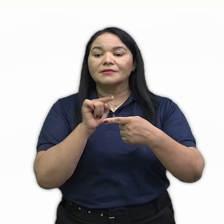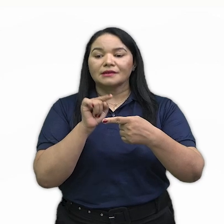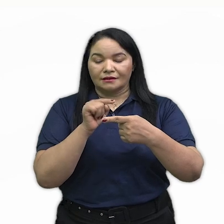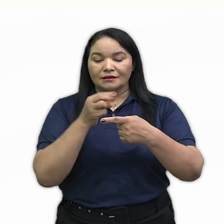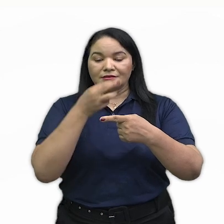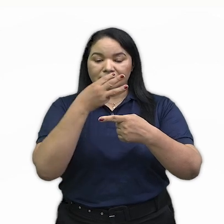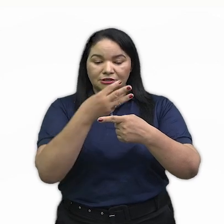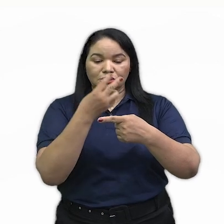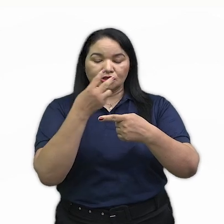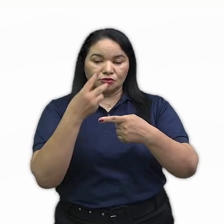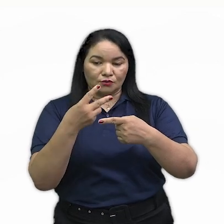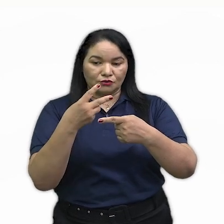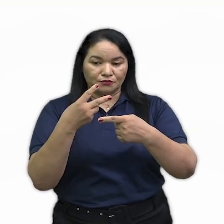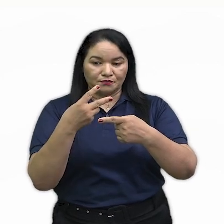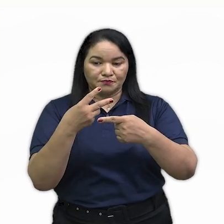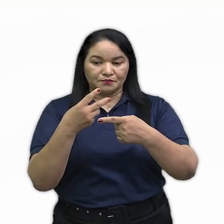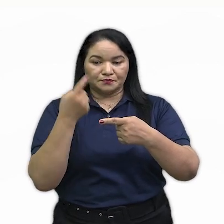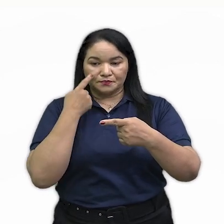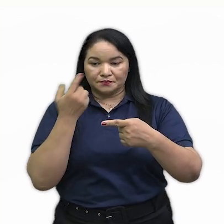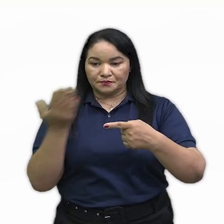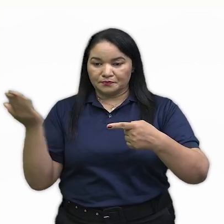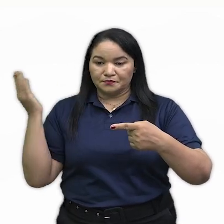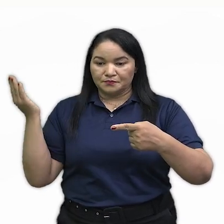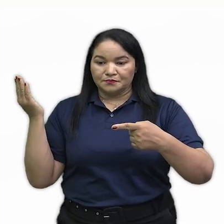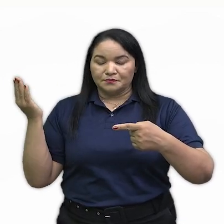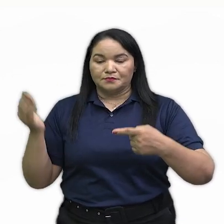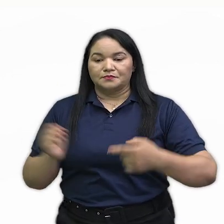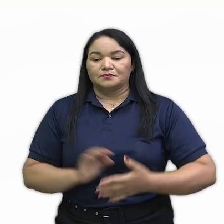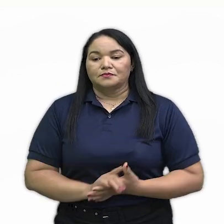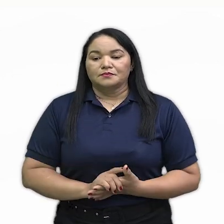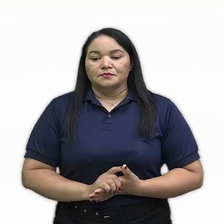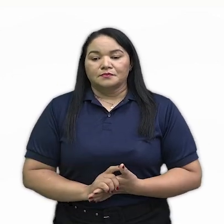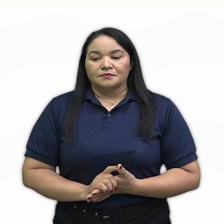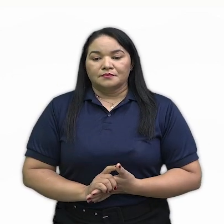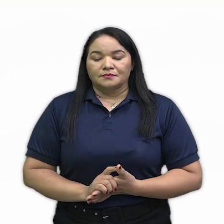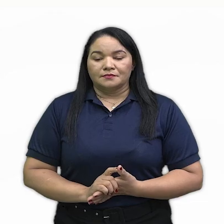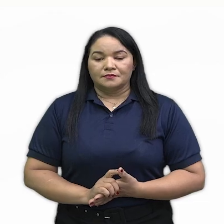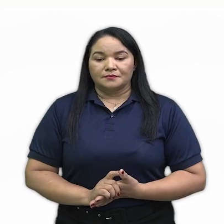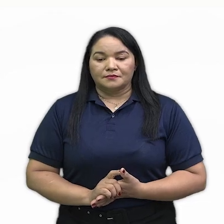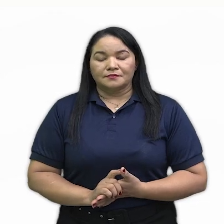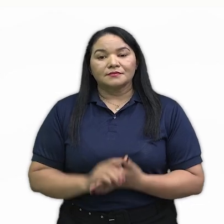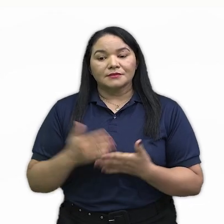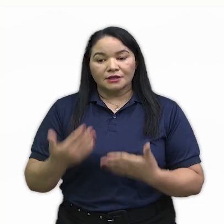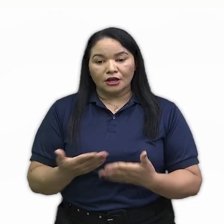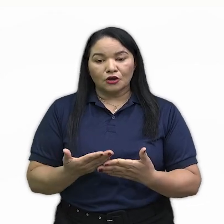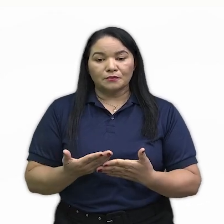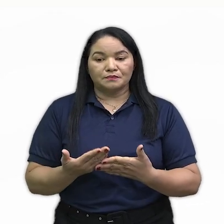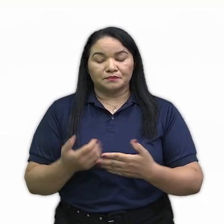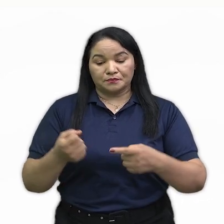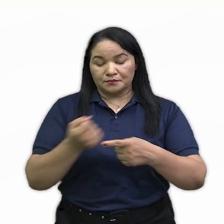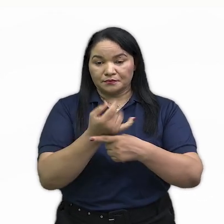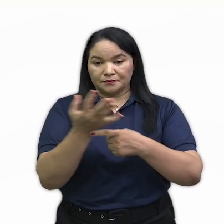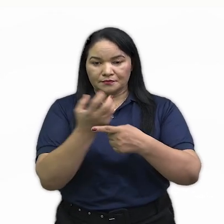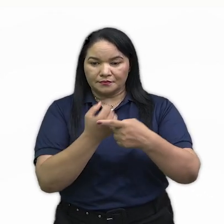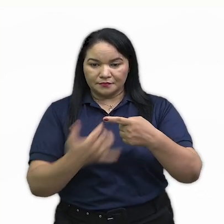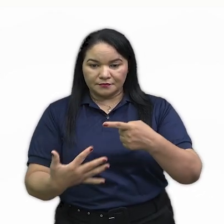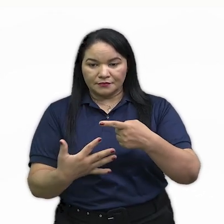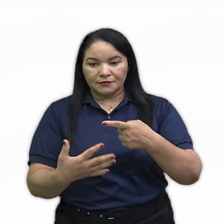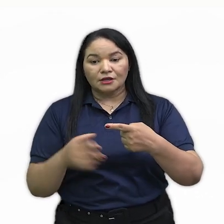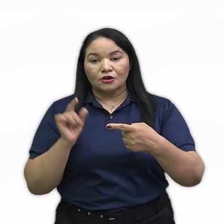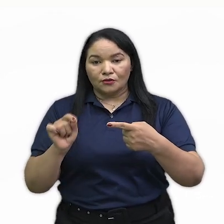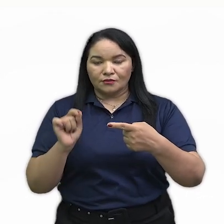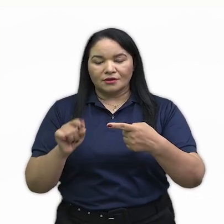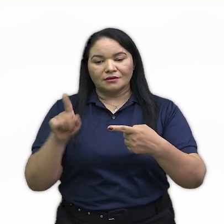na parte aqui de cima. Beleza, já que nós estamos trabalhando com fração, é porque então eu